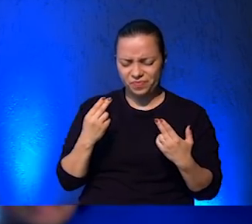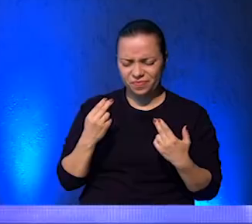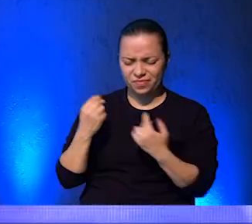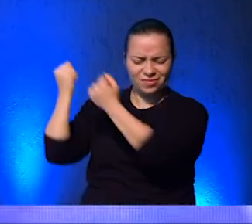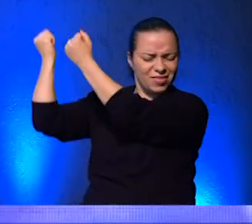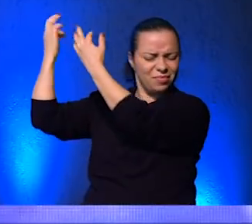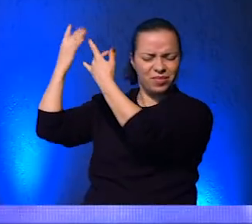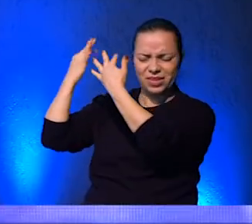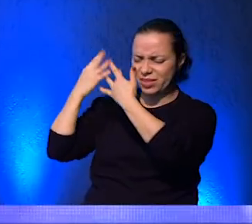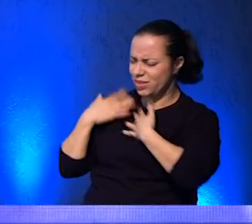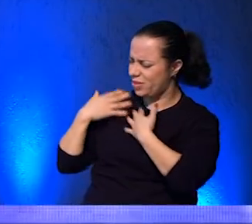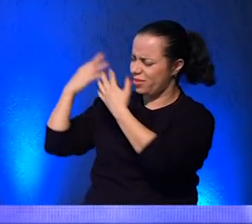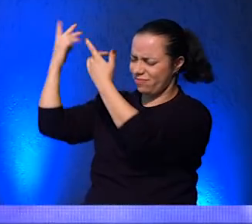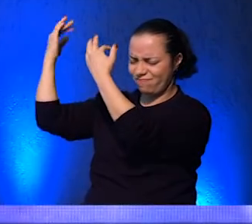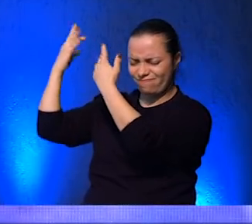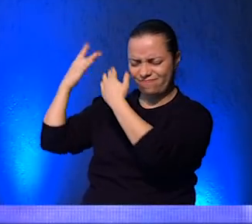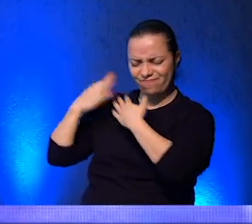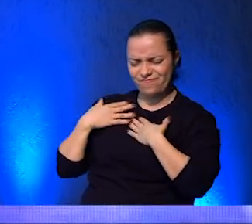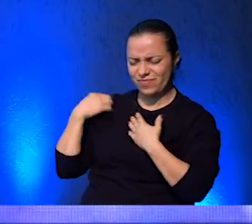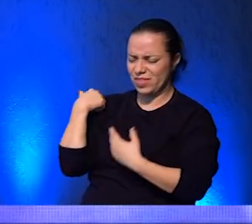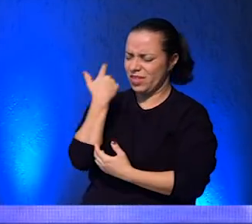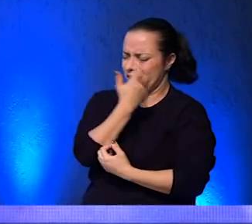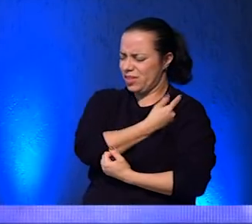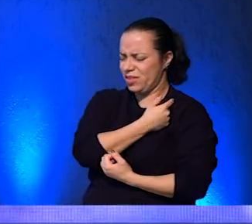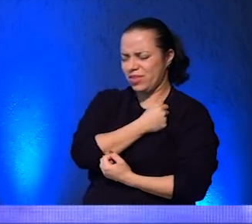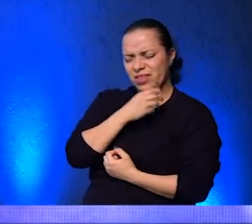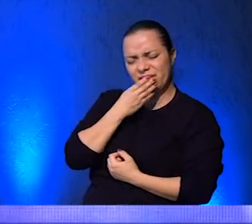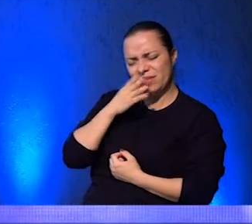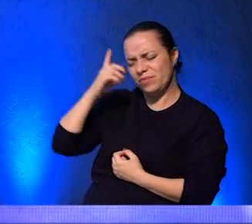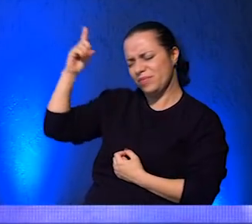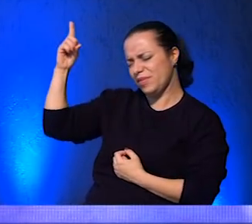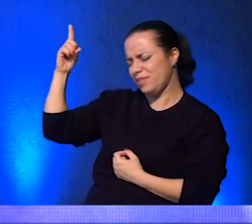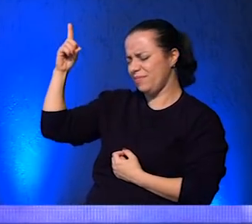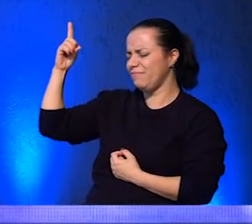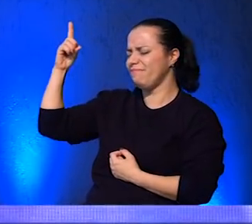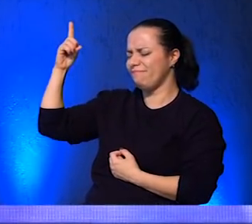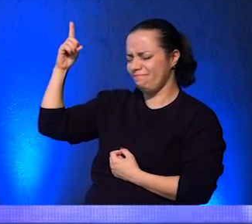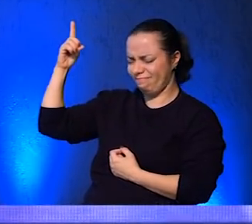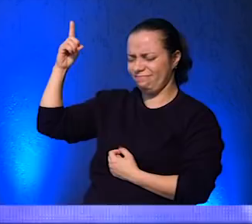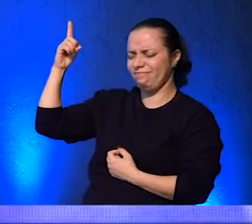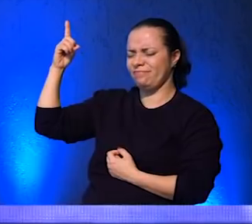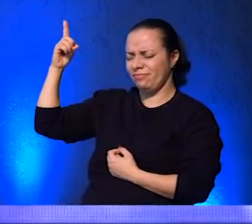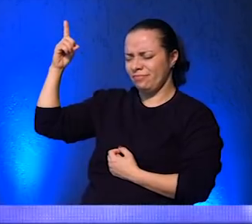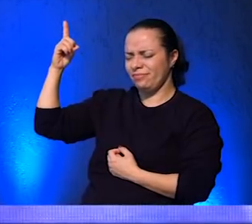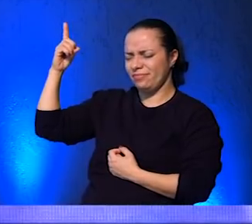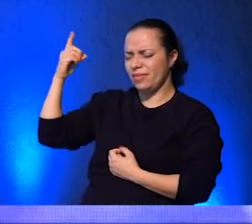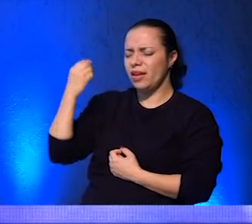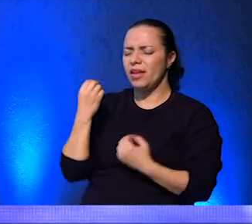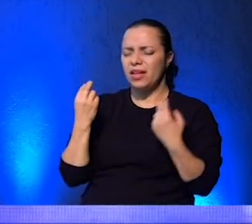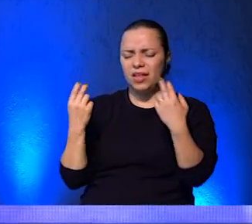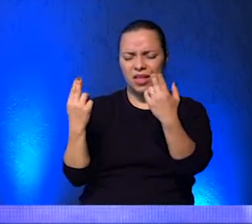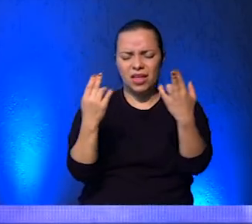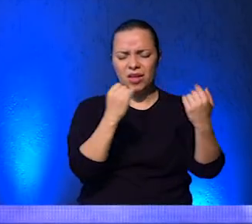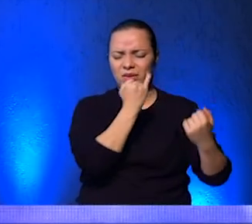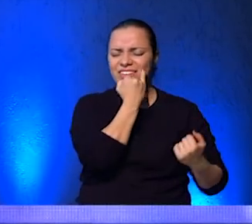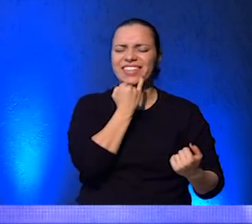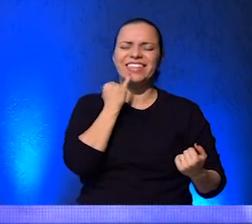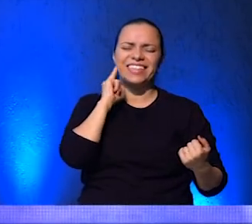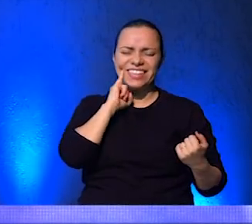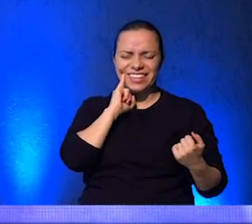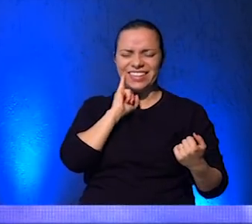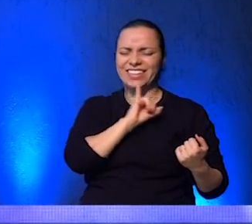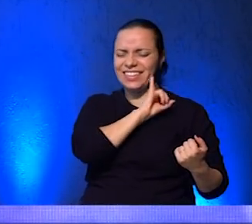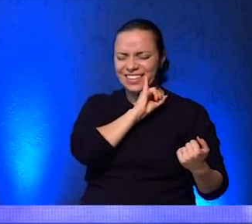graça viverem fé tem iniciativa senhor como isaac teve para reabrir os